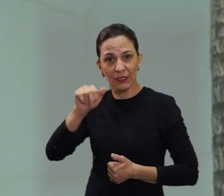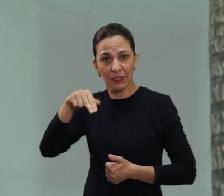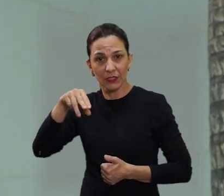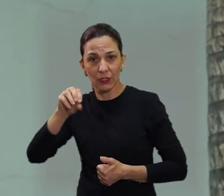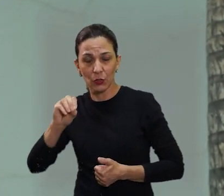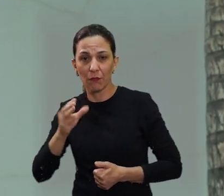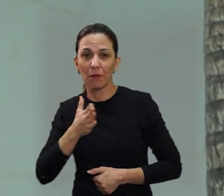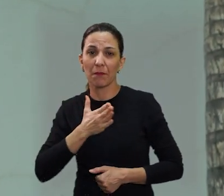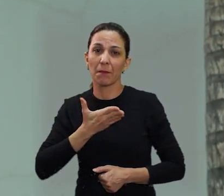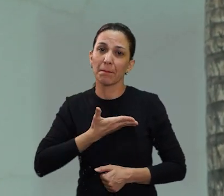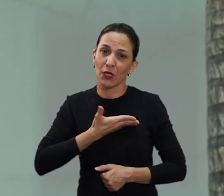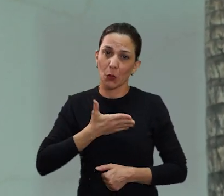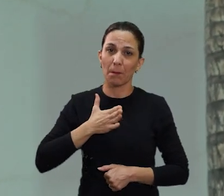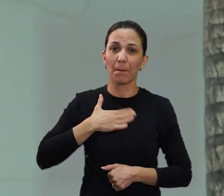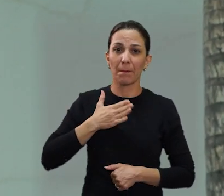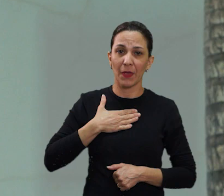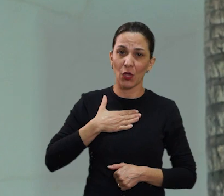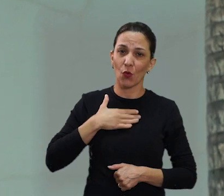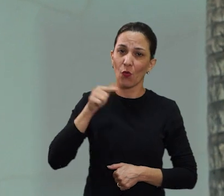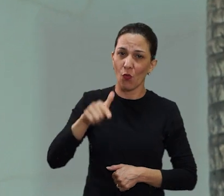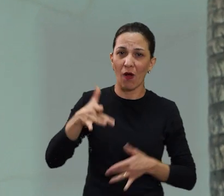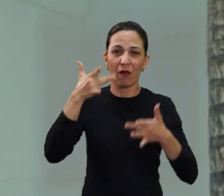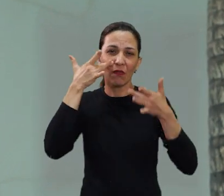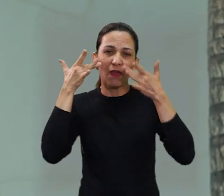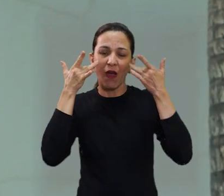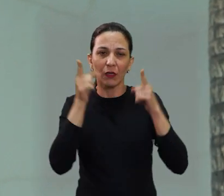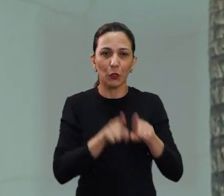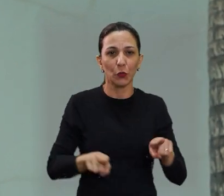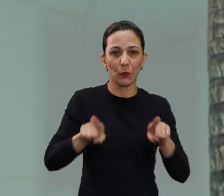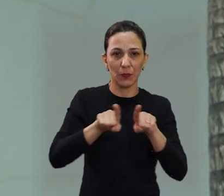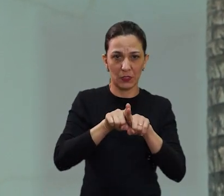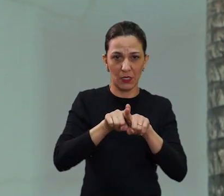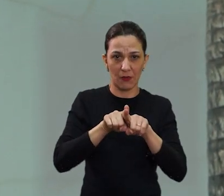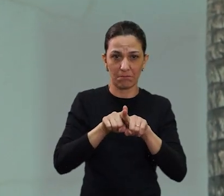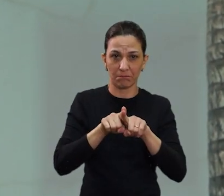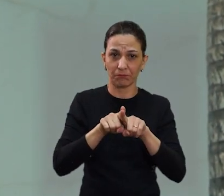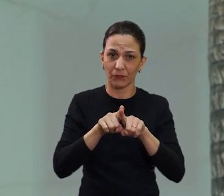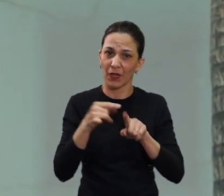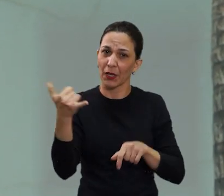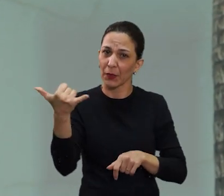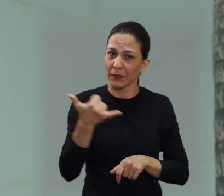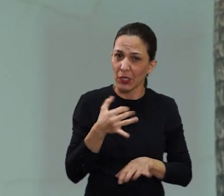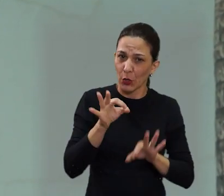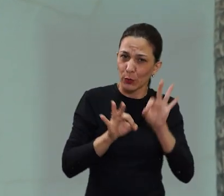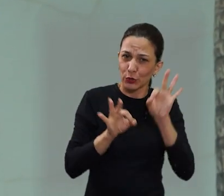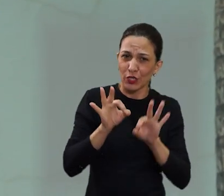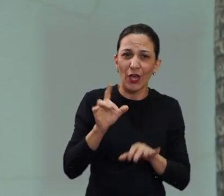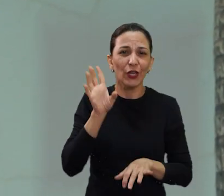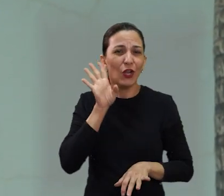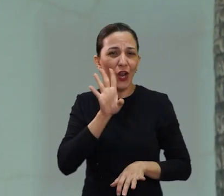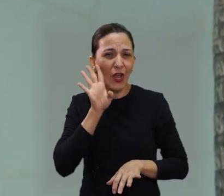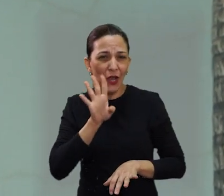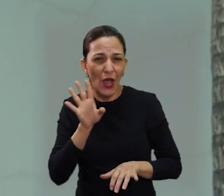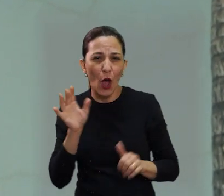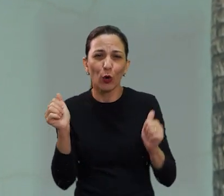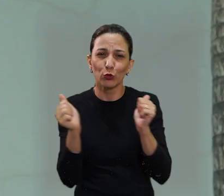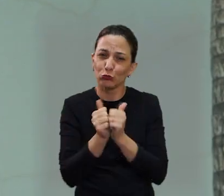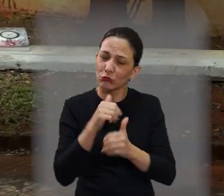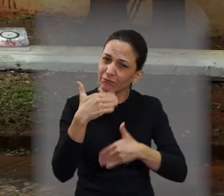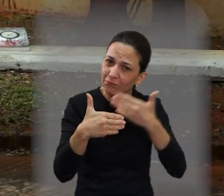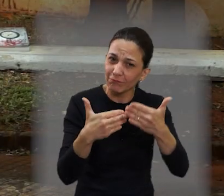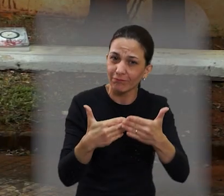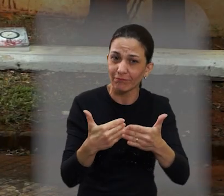eu trabalhei na época. E foi uma parceria com o Luciano Pacchioni, que ele também era do teatro, fez teatro